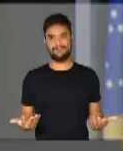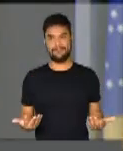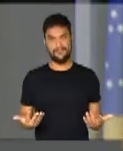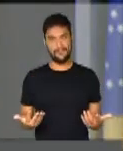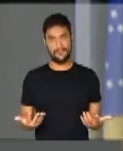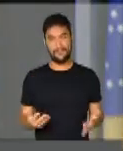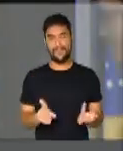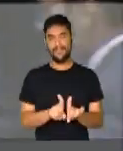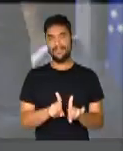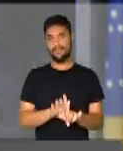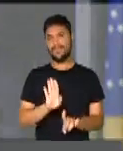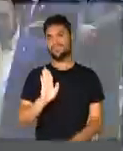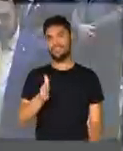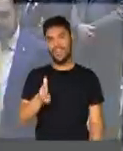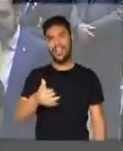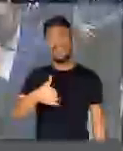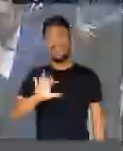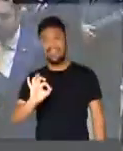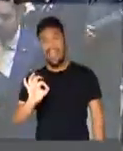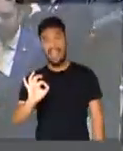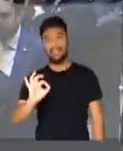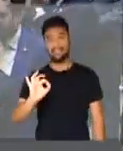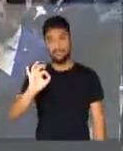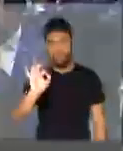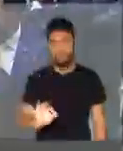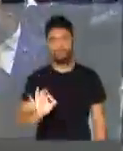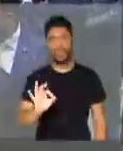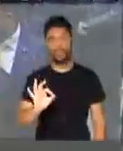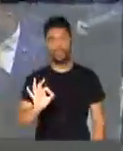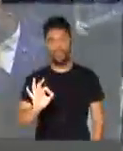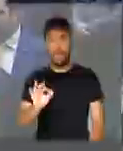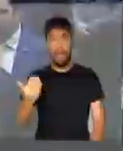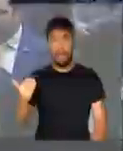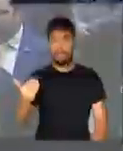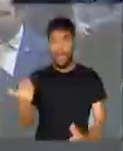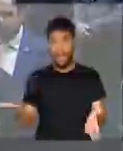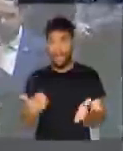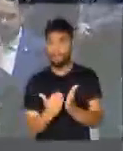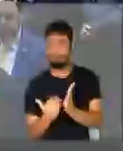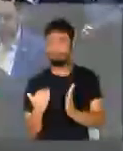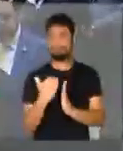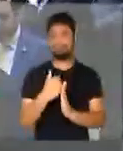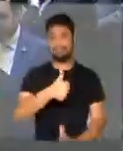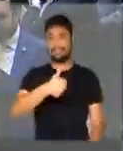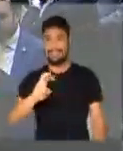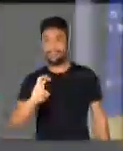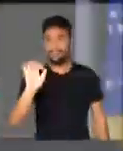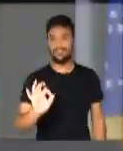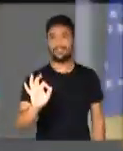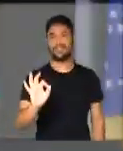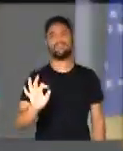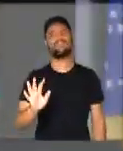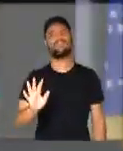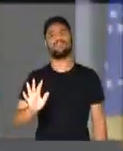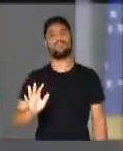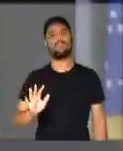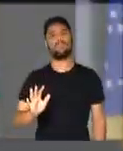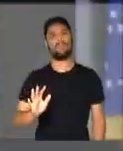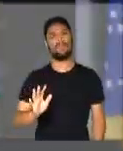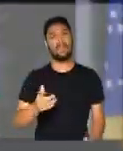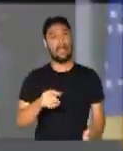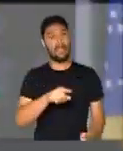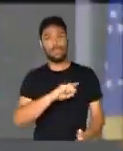Nós aumentamos de 10% para 15% a representatividade feminina. Votei todas